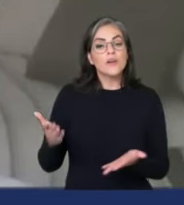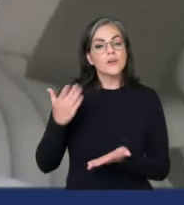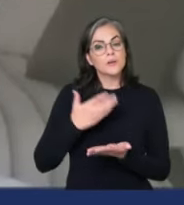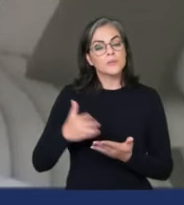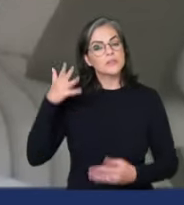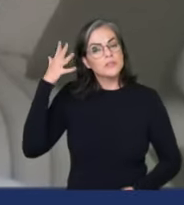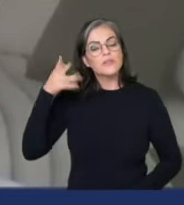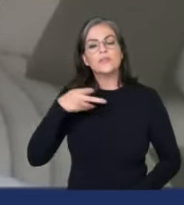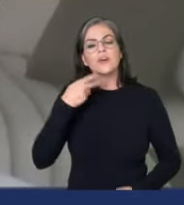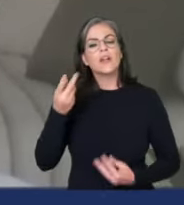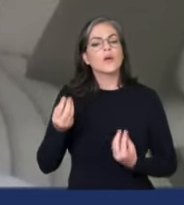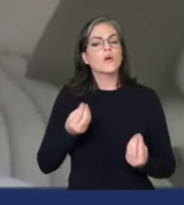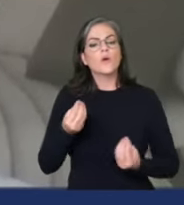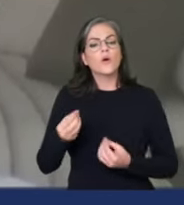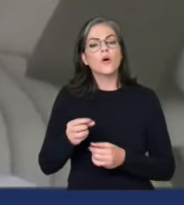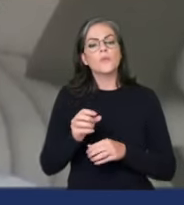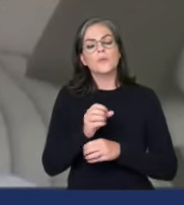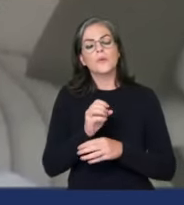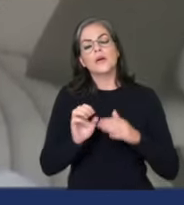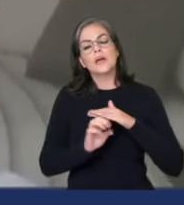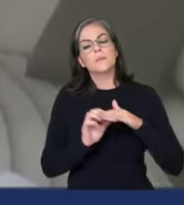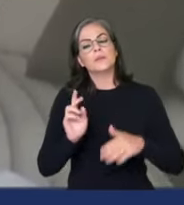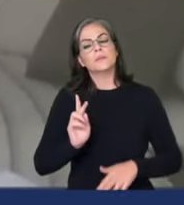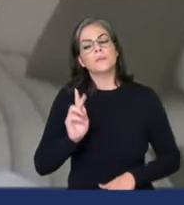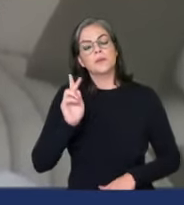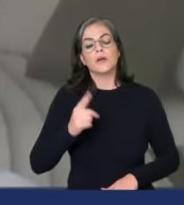2021, teve uma